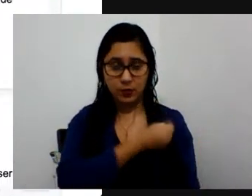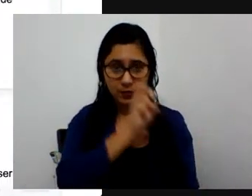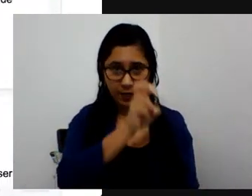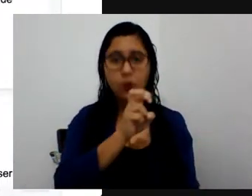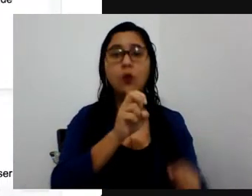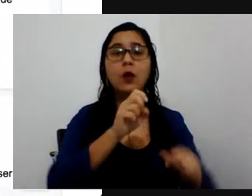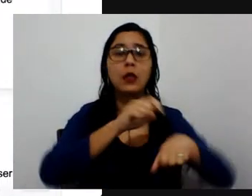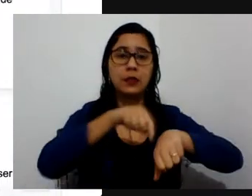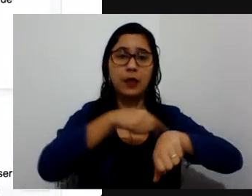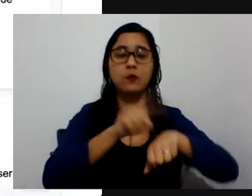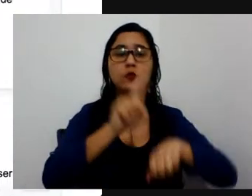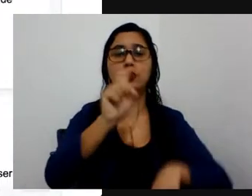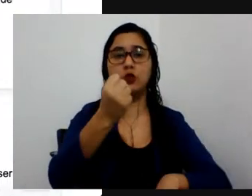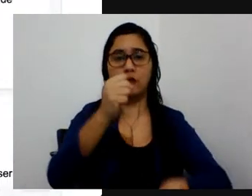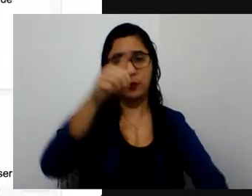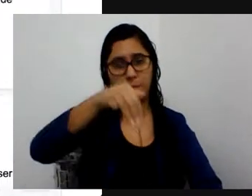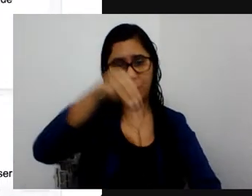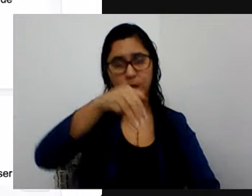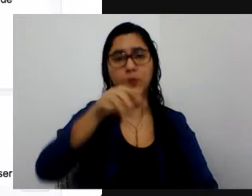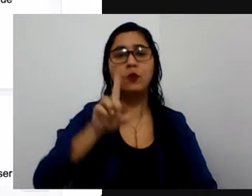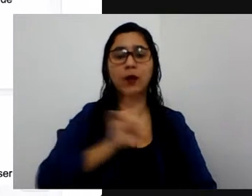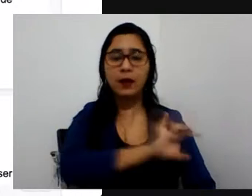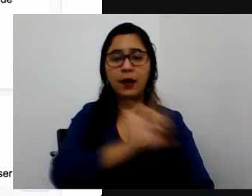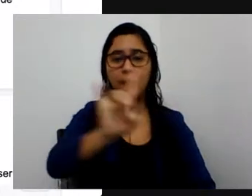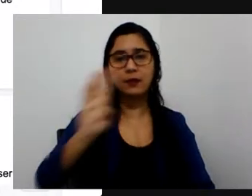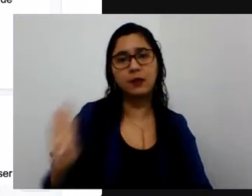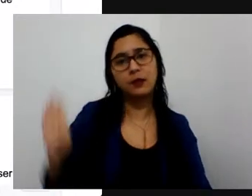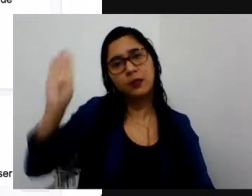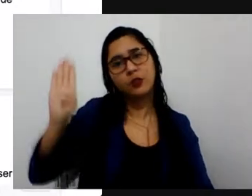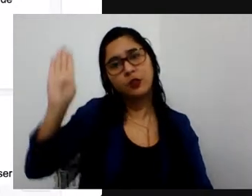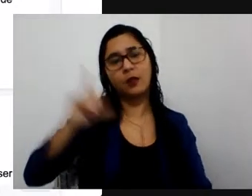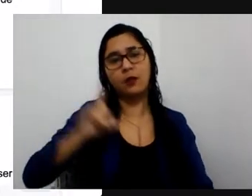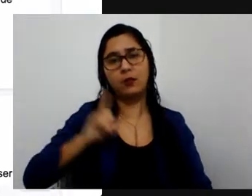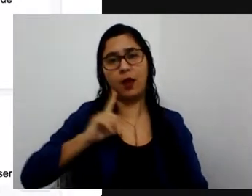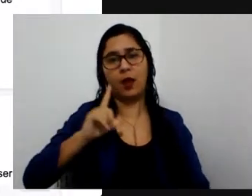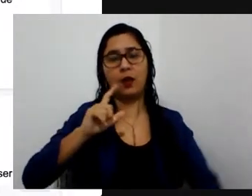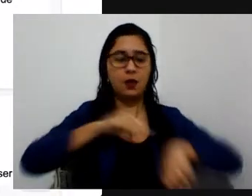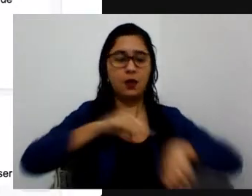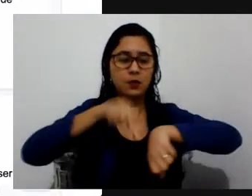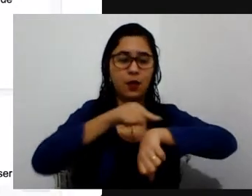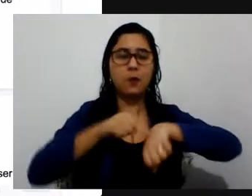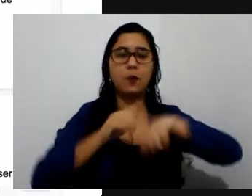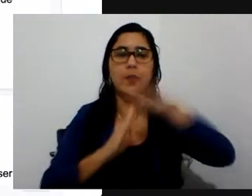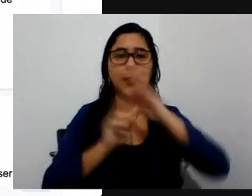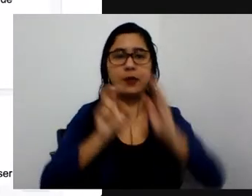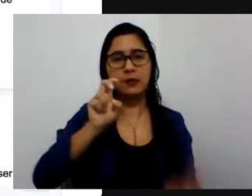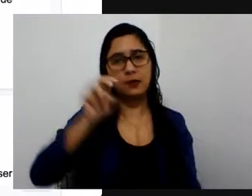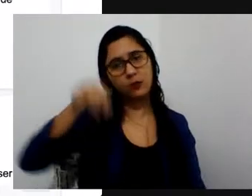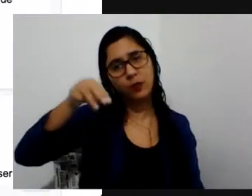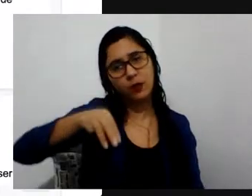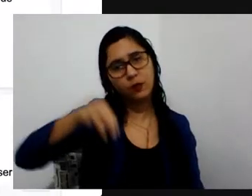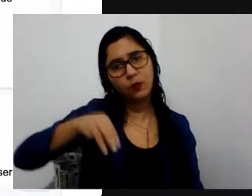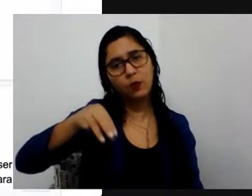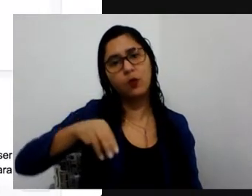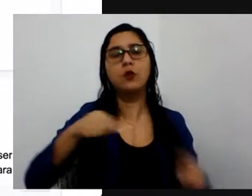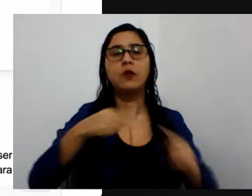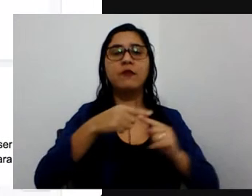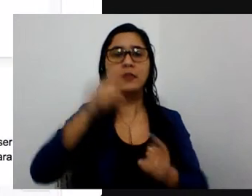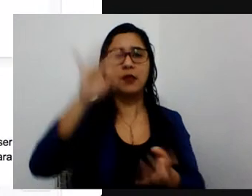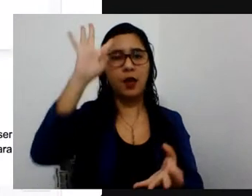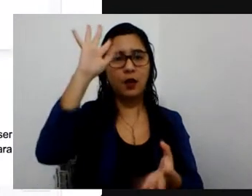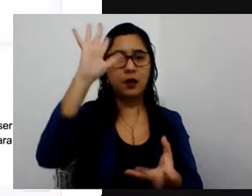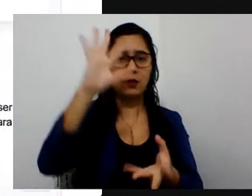duração de 18 minutos, os candidatos terão 5 minutos cada um, a oportunidade de fazerem as suas